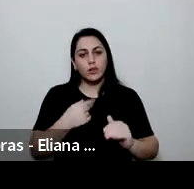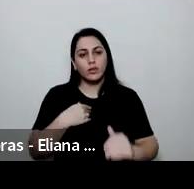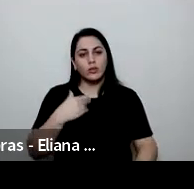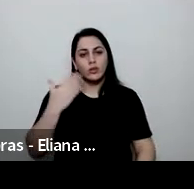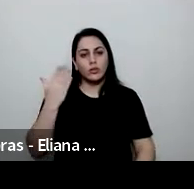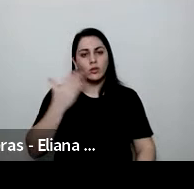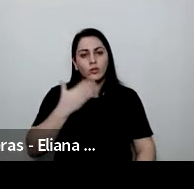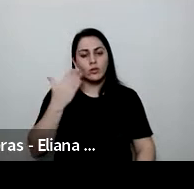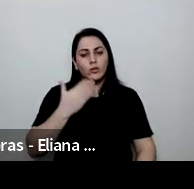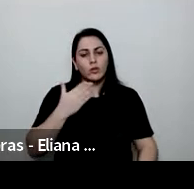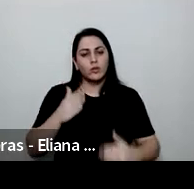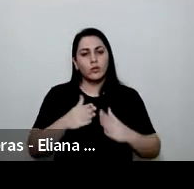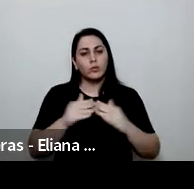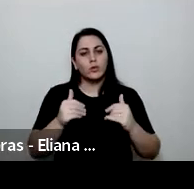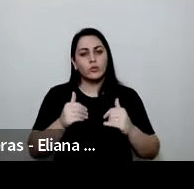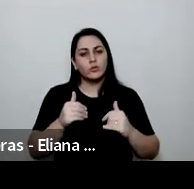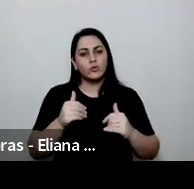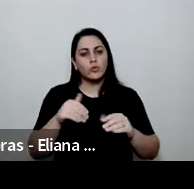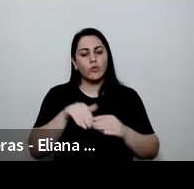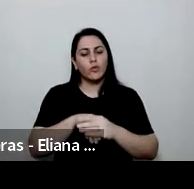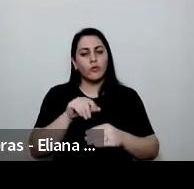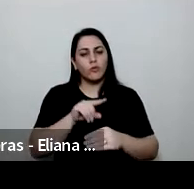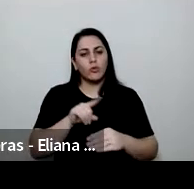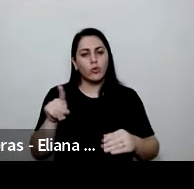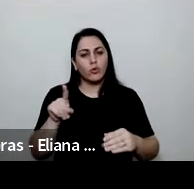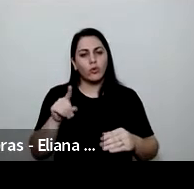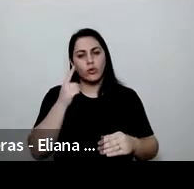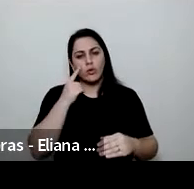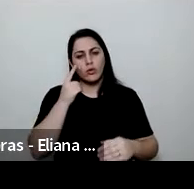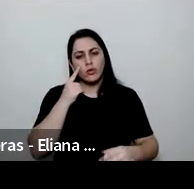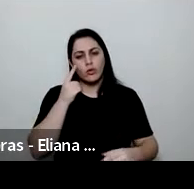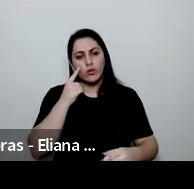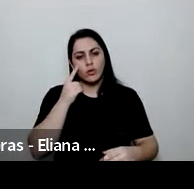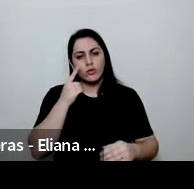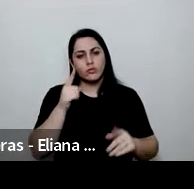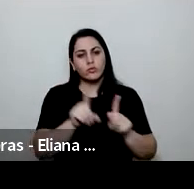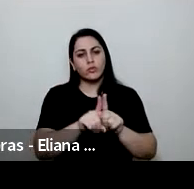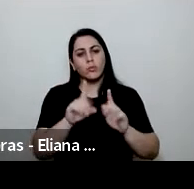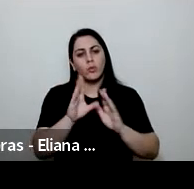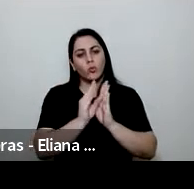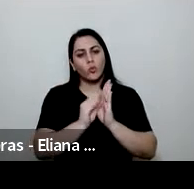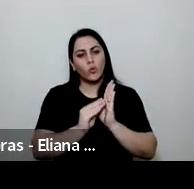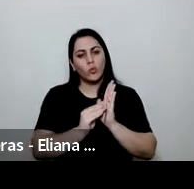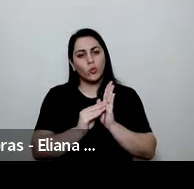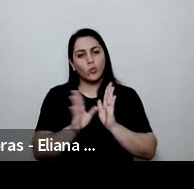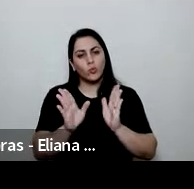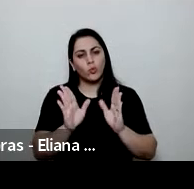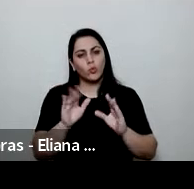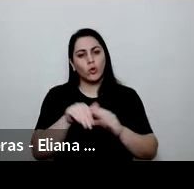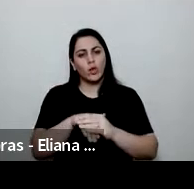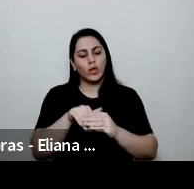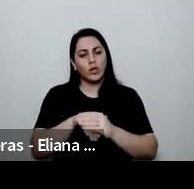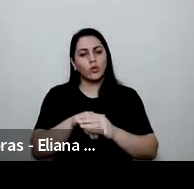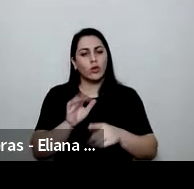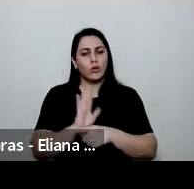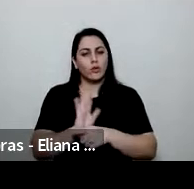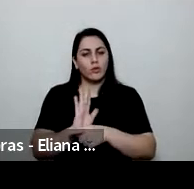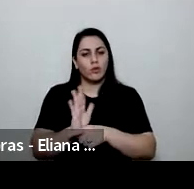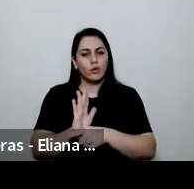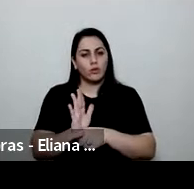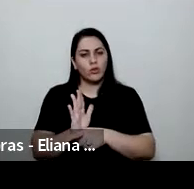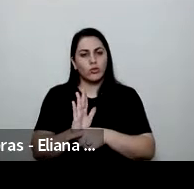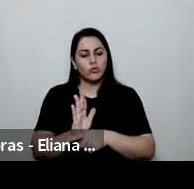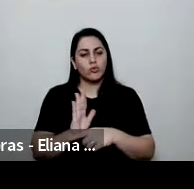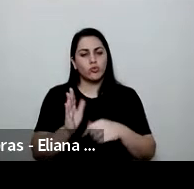aqui o pedido de cima de não rota vejo micro escrito e vejo conteúdo eleitoral e também convida aqui na